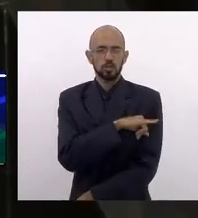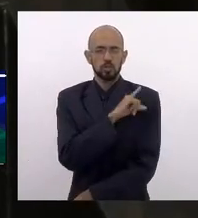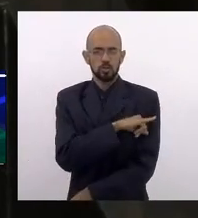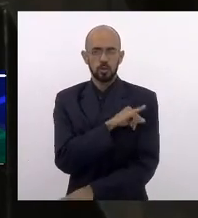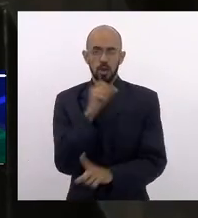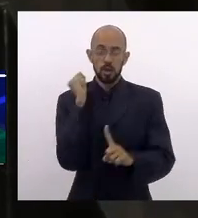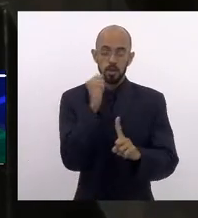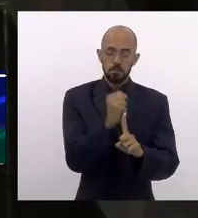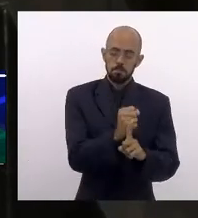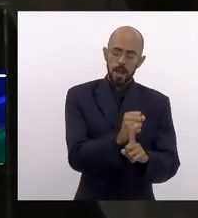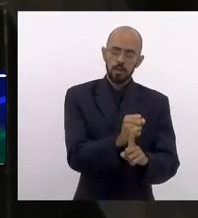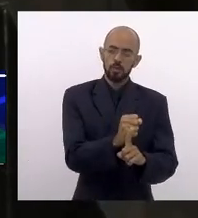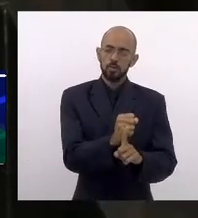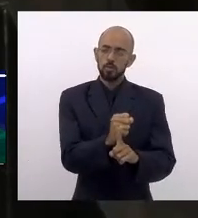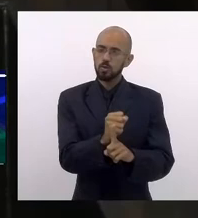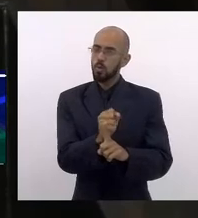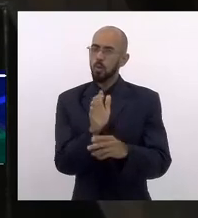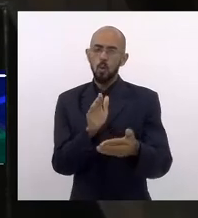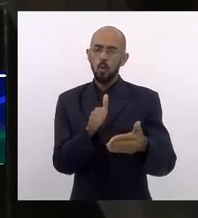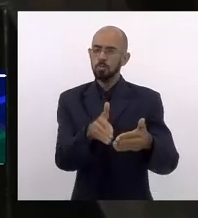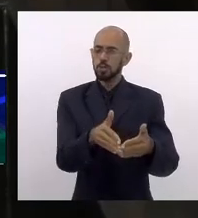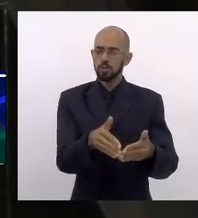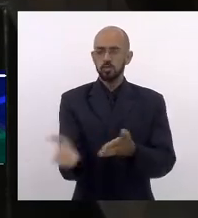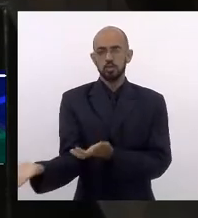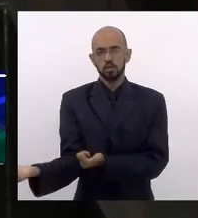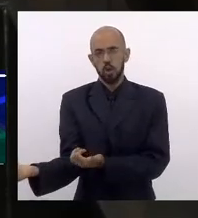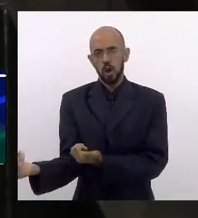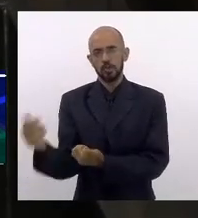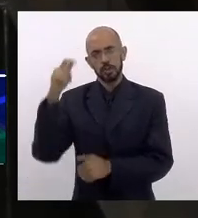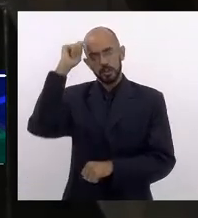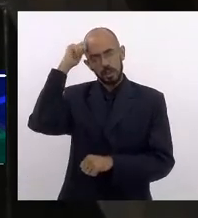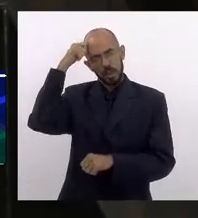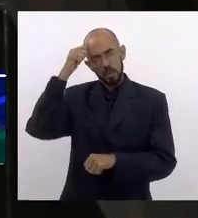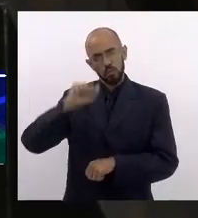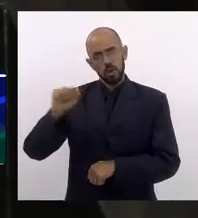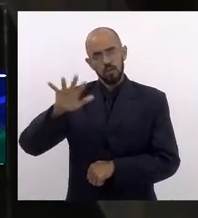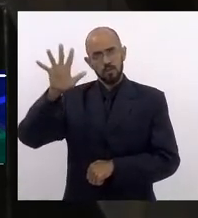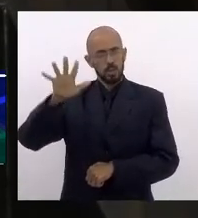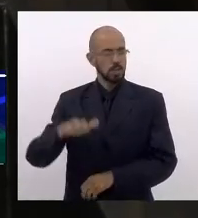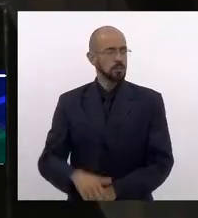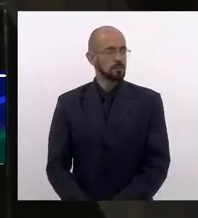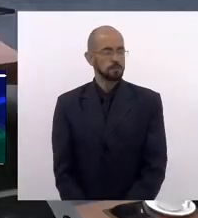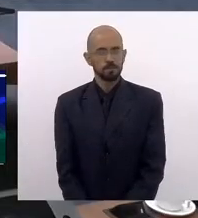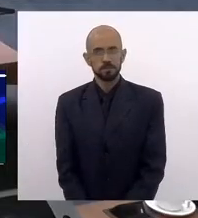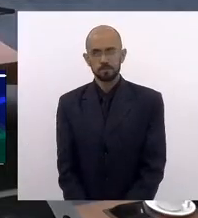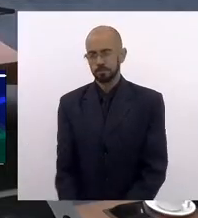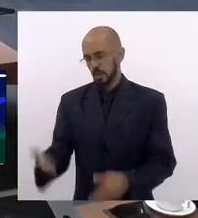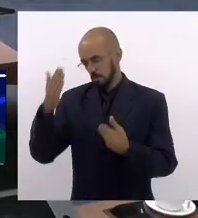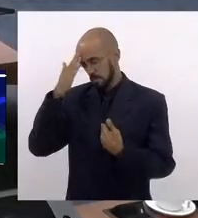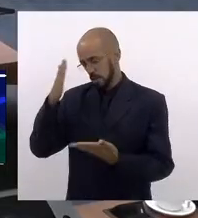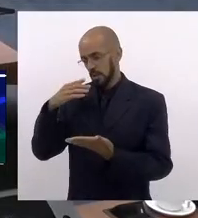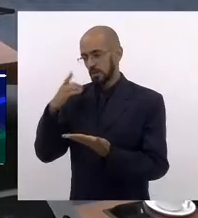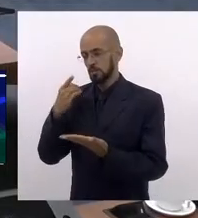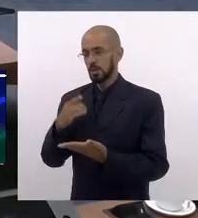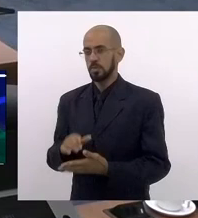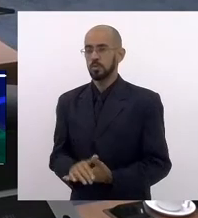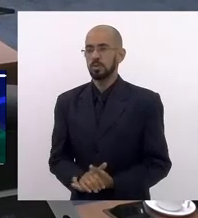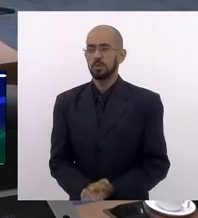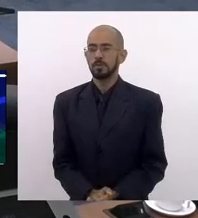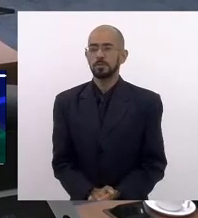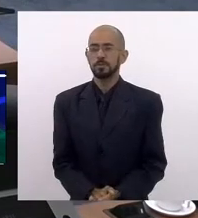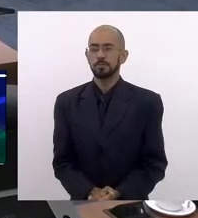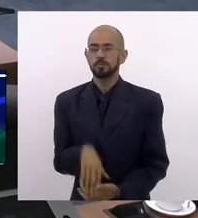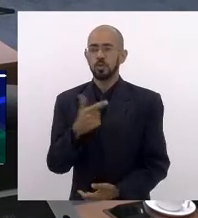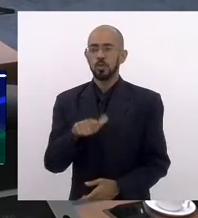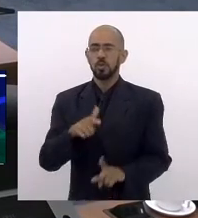mata especificamente jovem, negro, pobre e favelado. Obrigada, deputado.